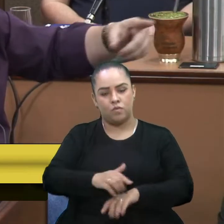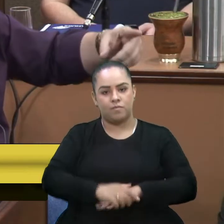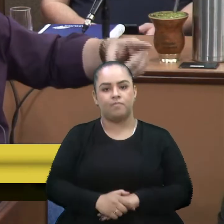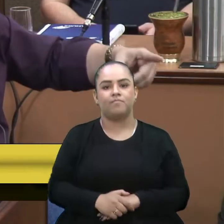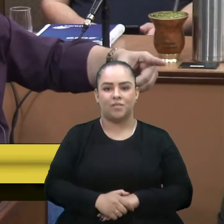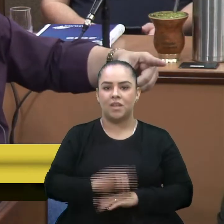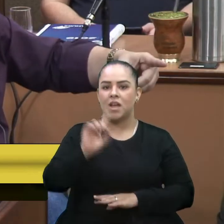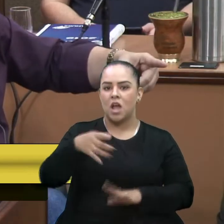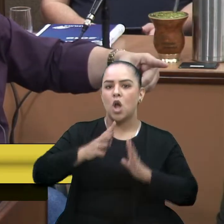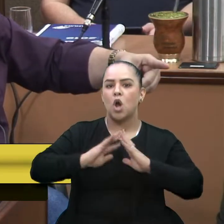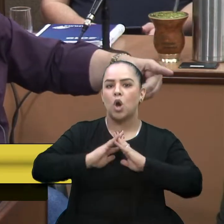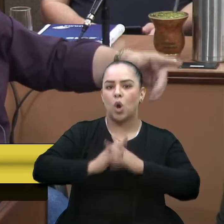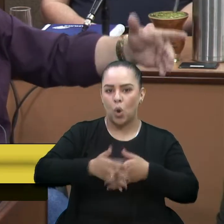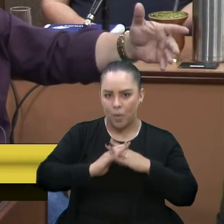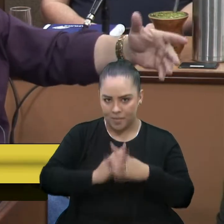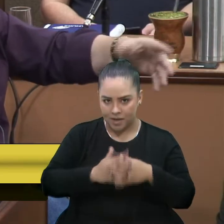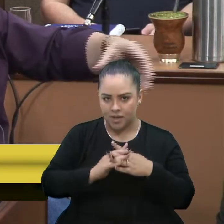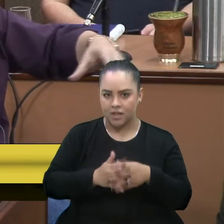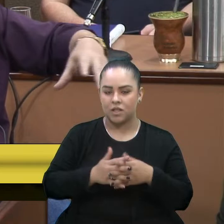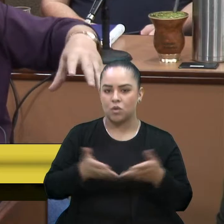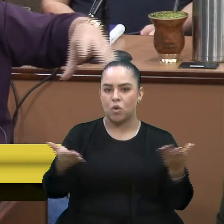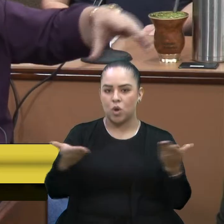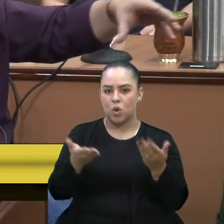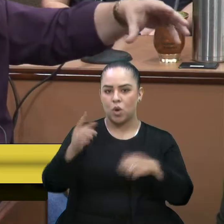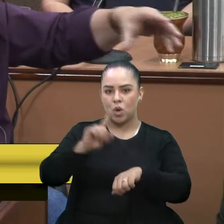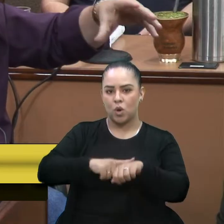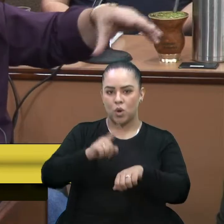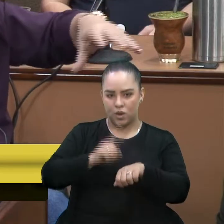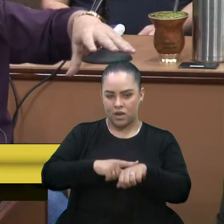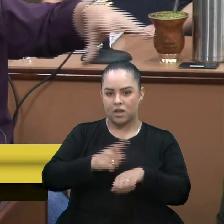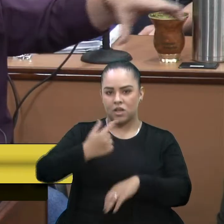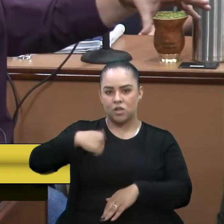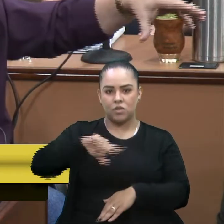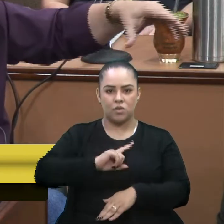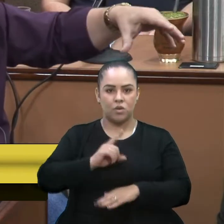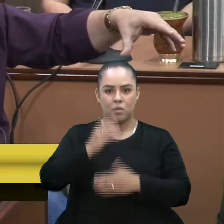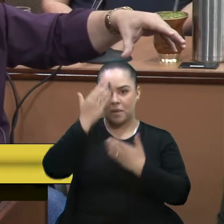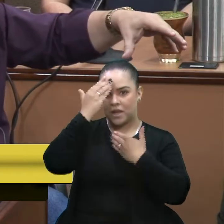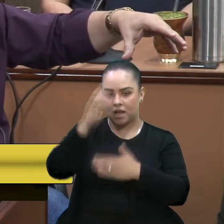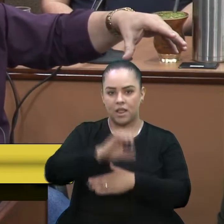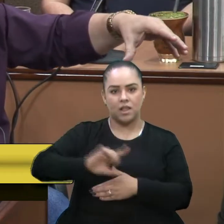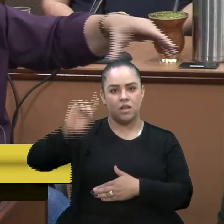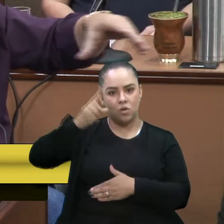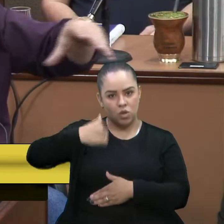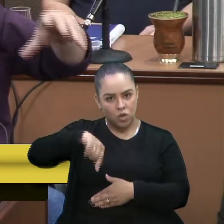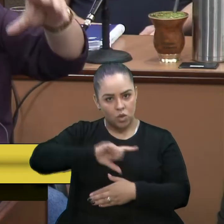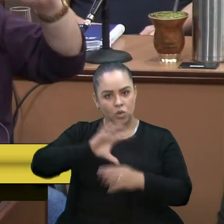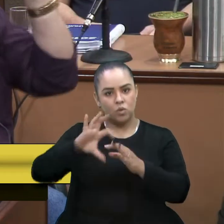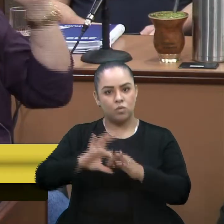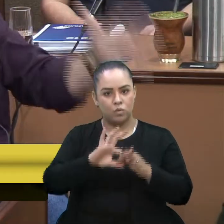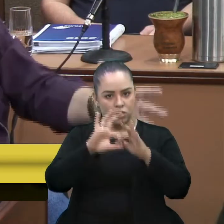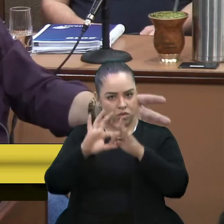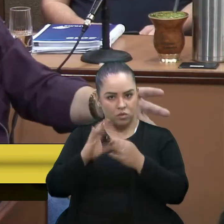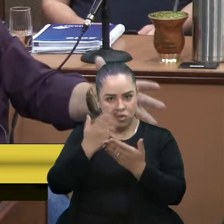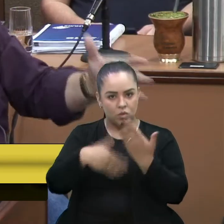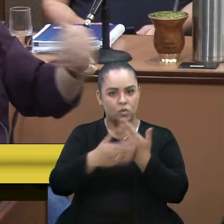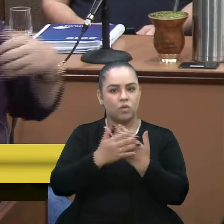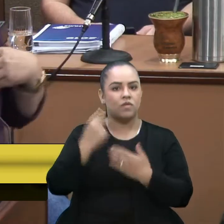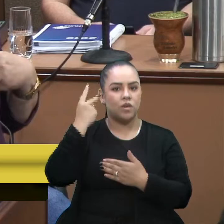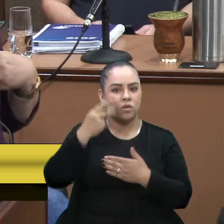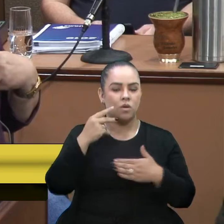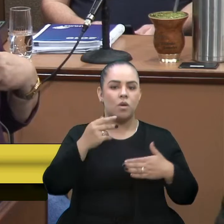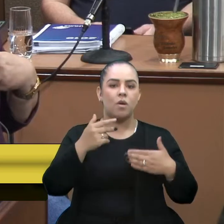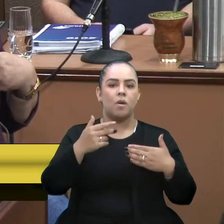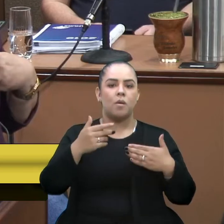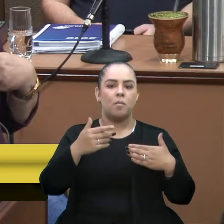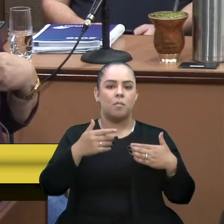é complicadíssima. É a hora que nós estamos, graças a Deus, estamos aqui se unindo. Todos os vereadores estão com o mesmo propósito. Nós